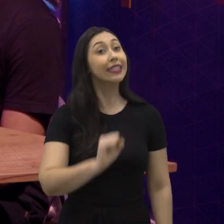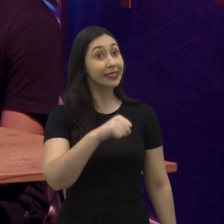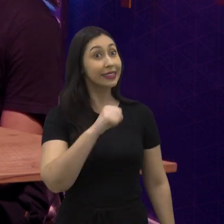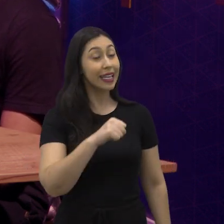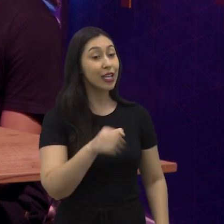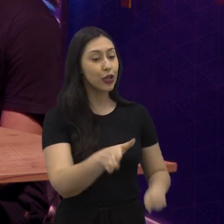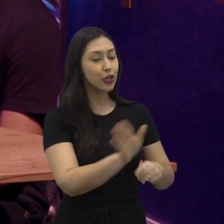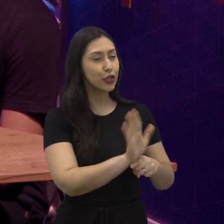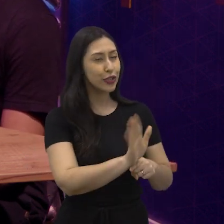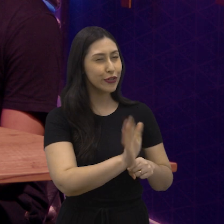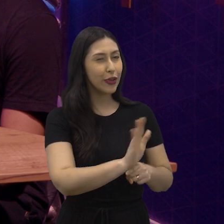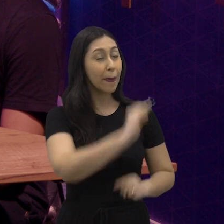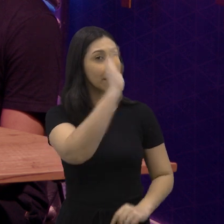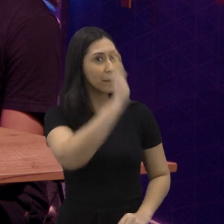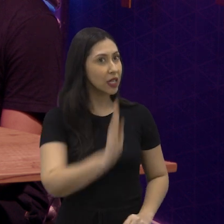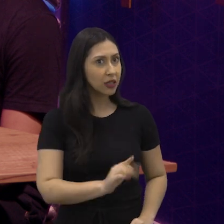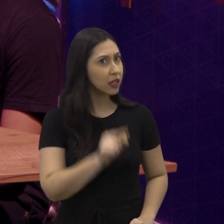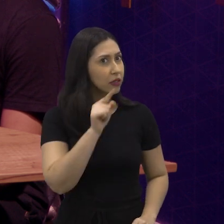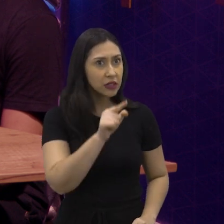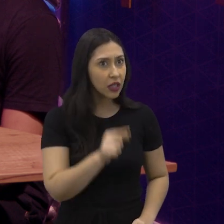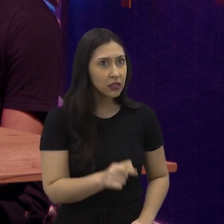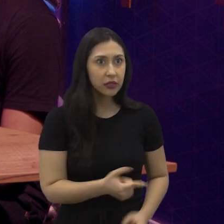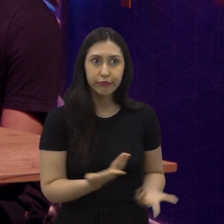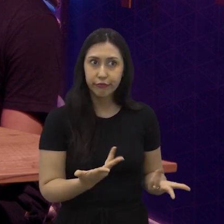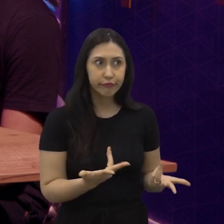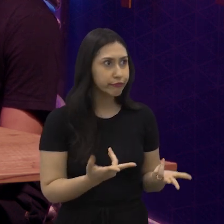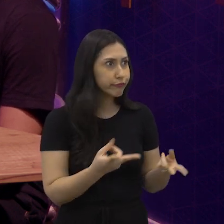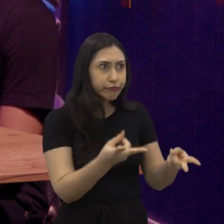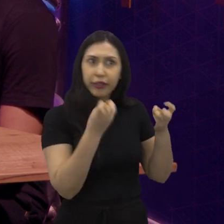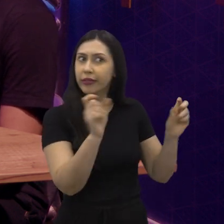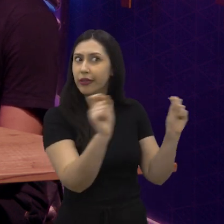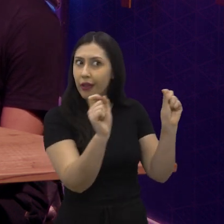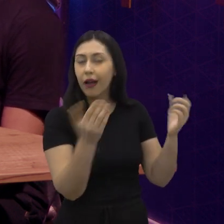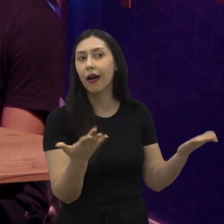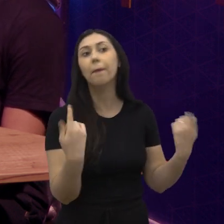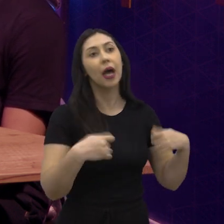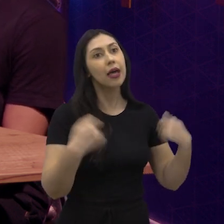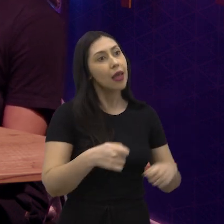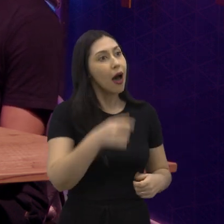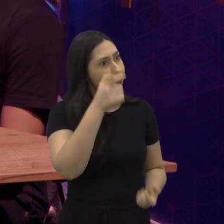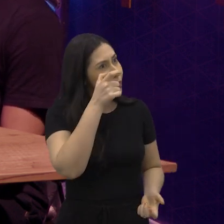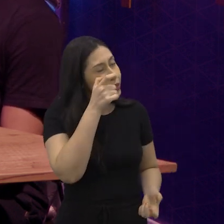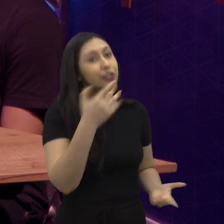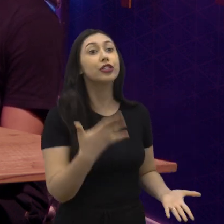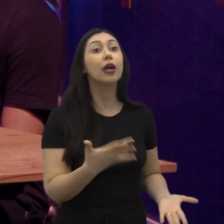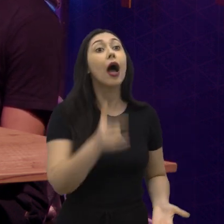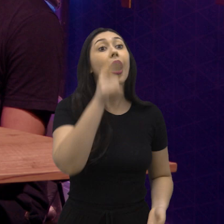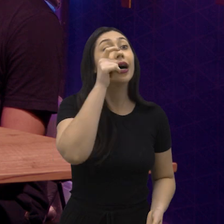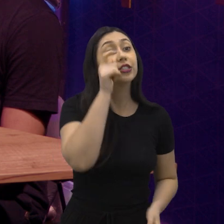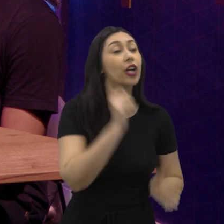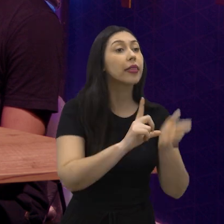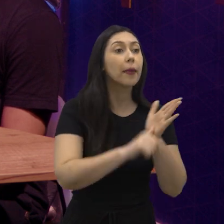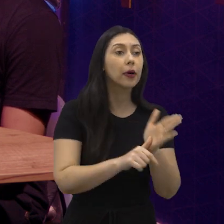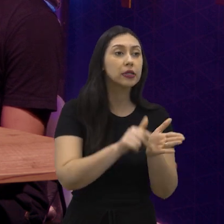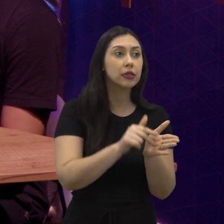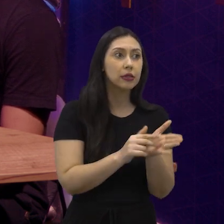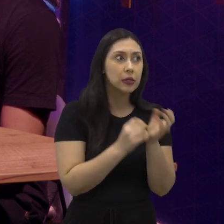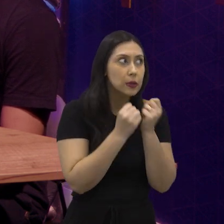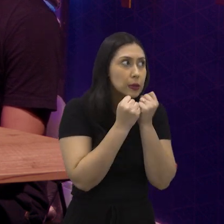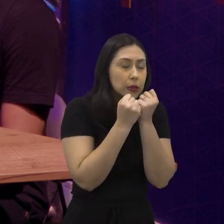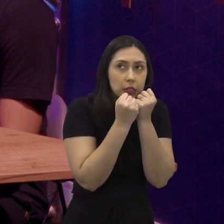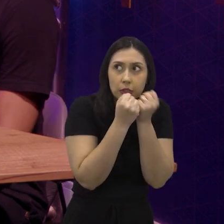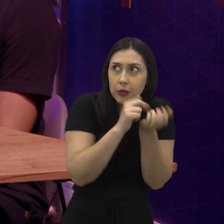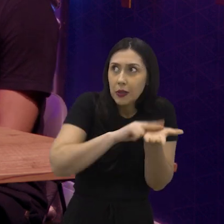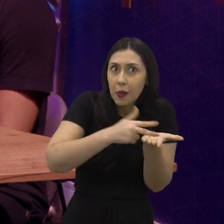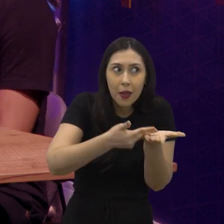filmes brasileiros, gente, que vocês estão dormindo, tem que assistir. Estão dormindo nesses filmes, gente. Tem que assistir eles para vocês não